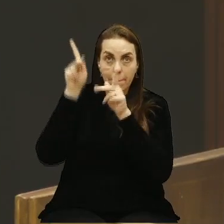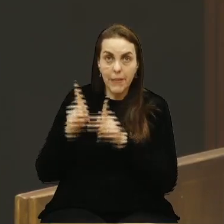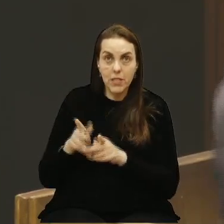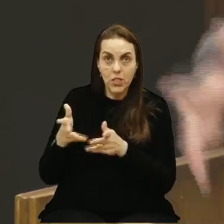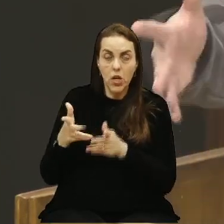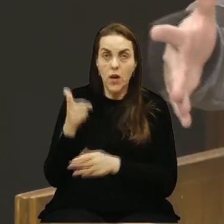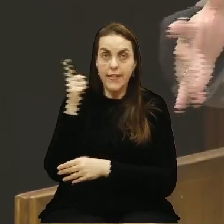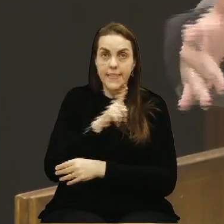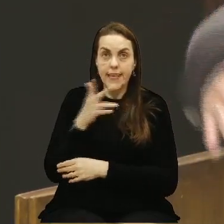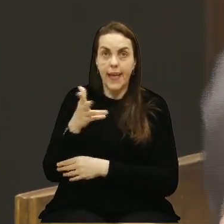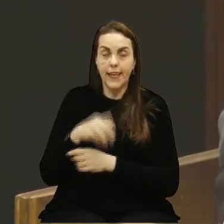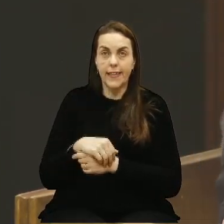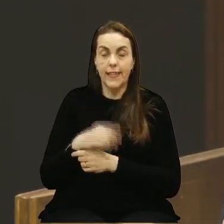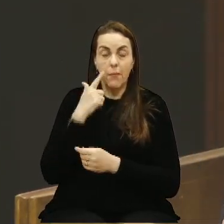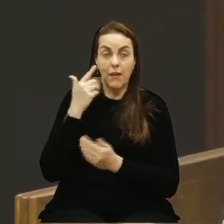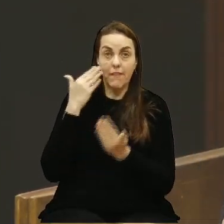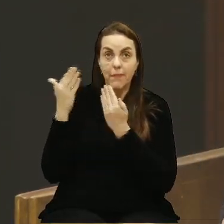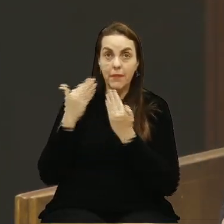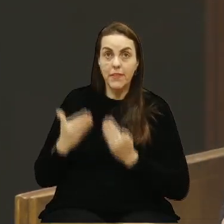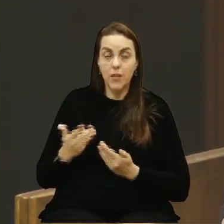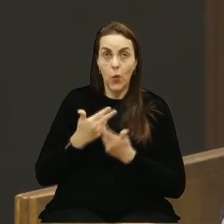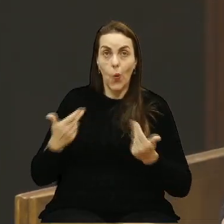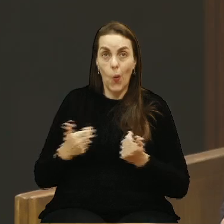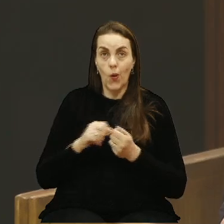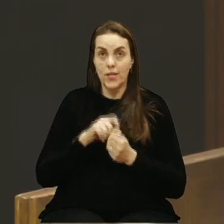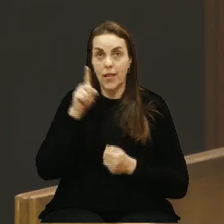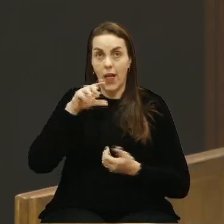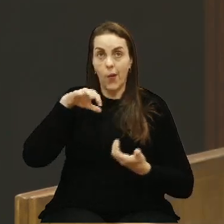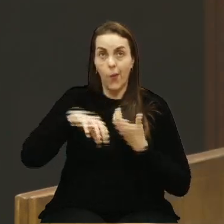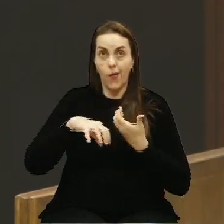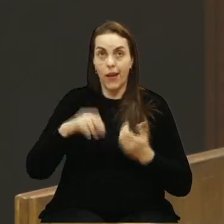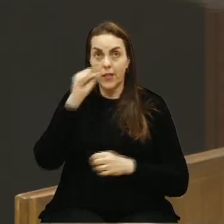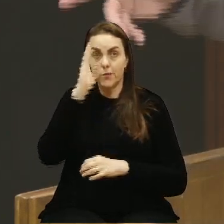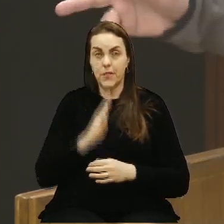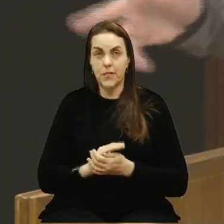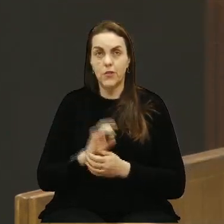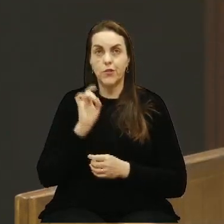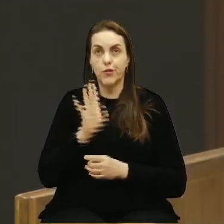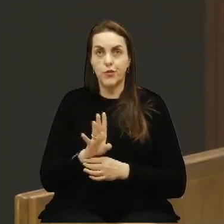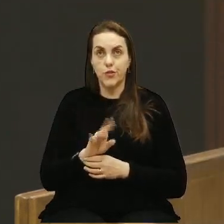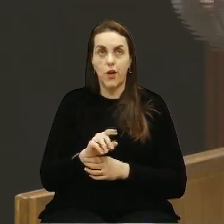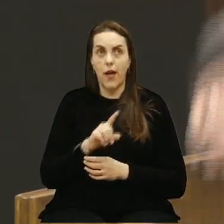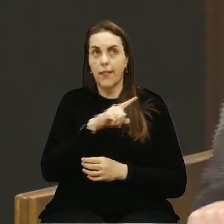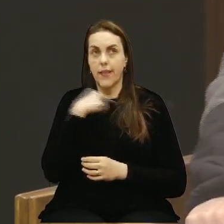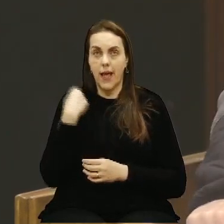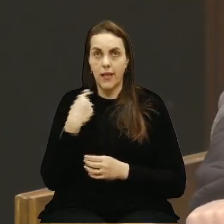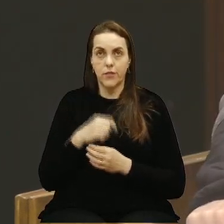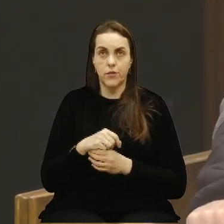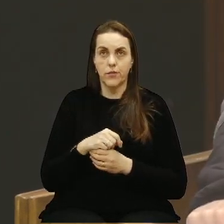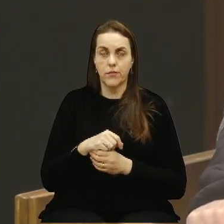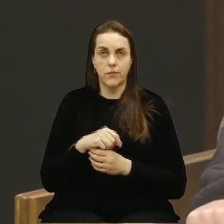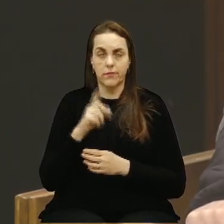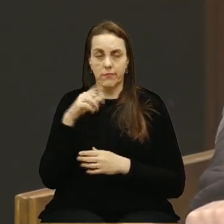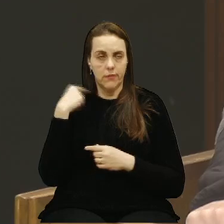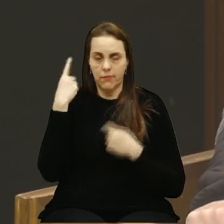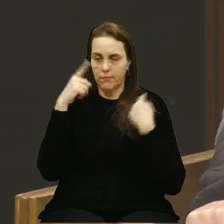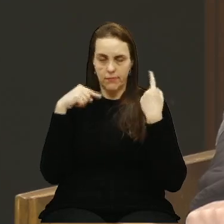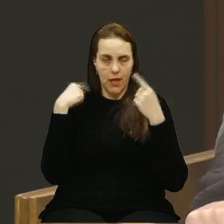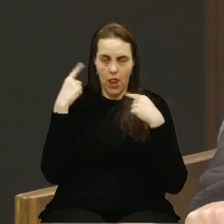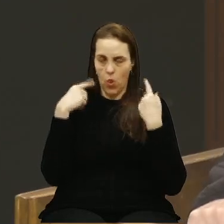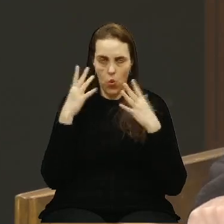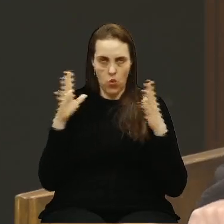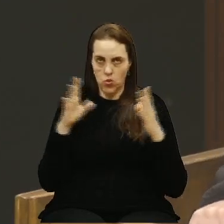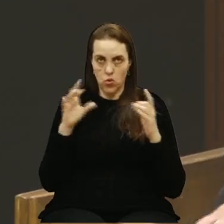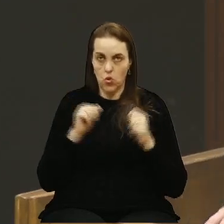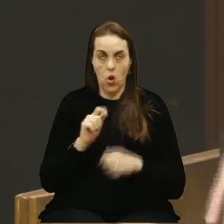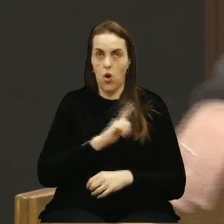que possa prever essas coisas no Congresso Nacional Brasileiro? É só mal, atraso, psicopatia governando as 2